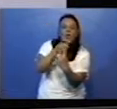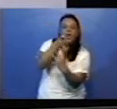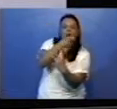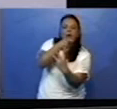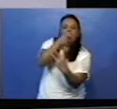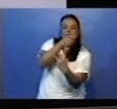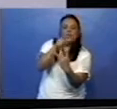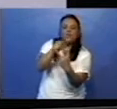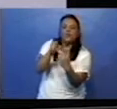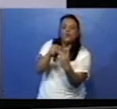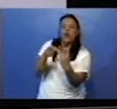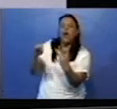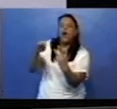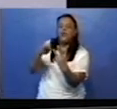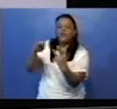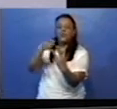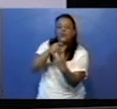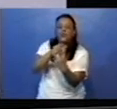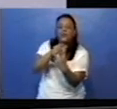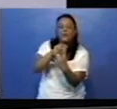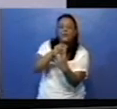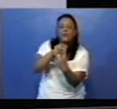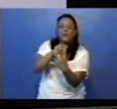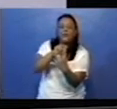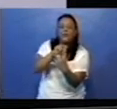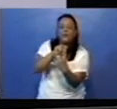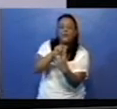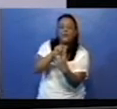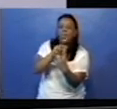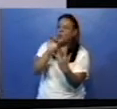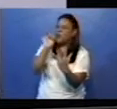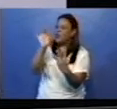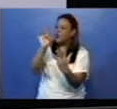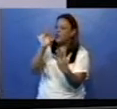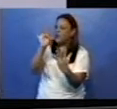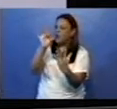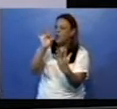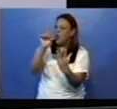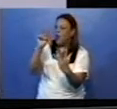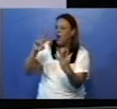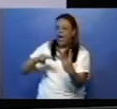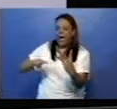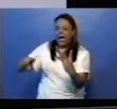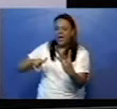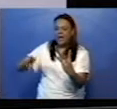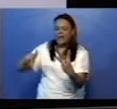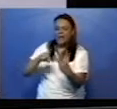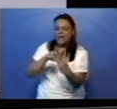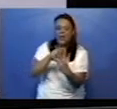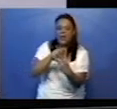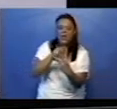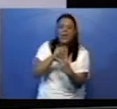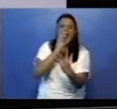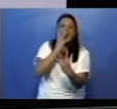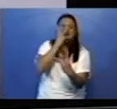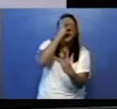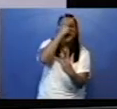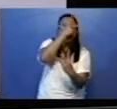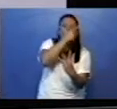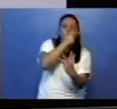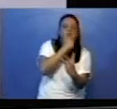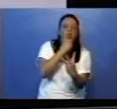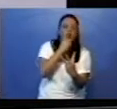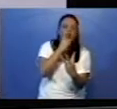dele o outro adjetivo. Ele é um gato siamês? Mas ele não é só um gato siamês. Ele é um lindo gato